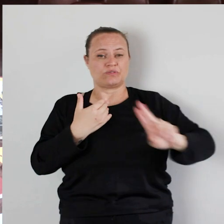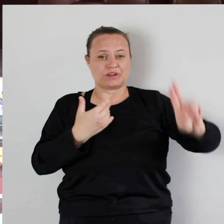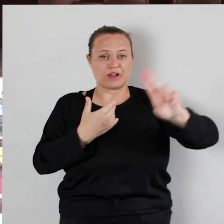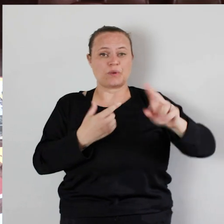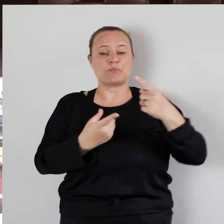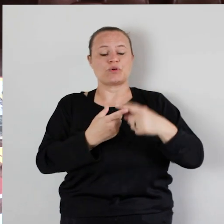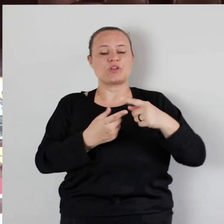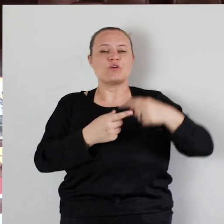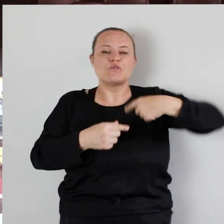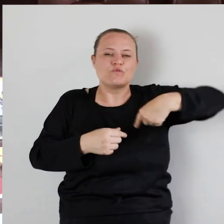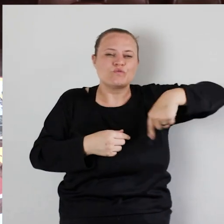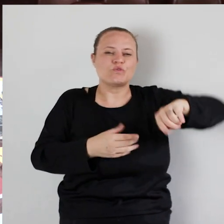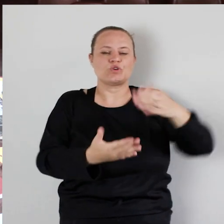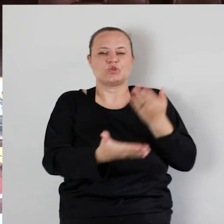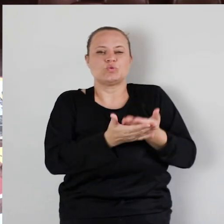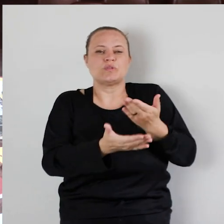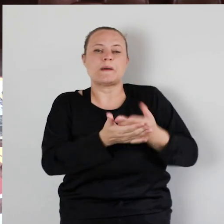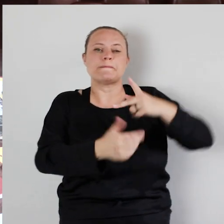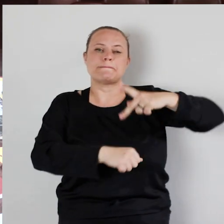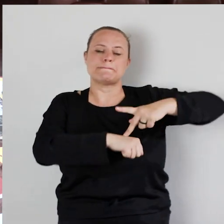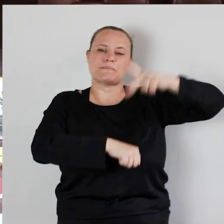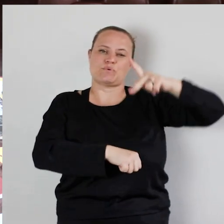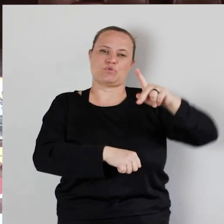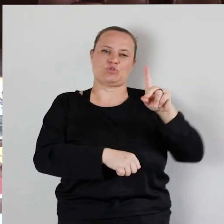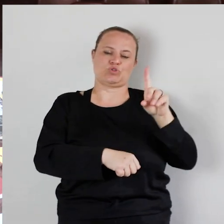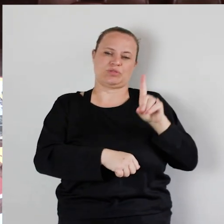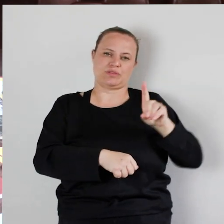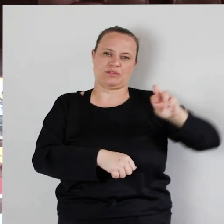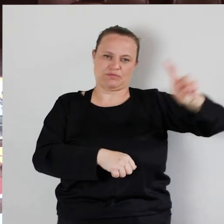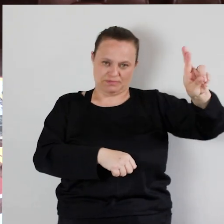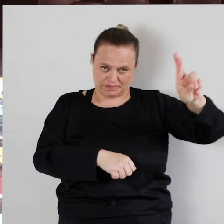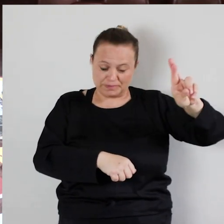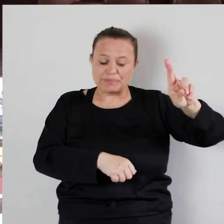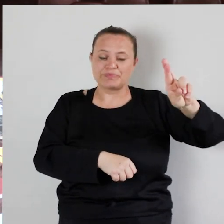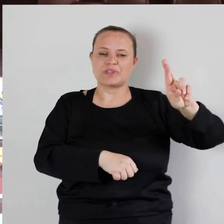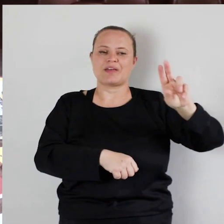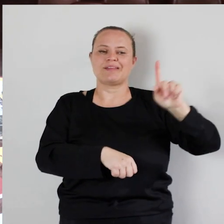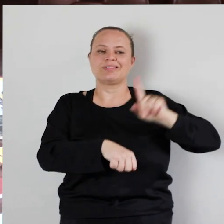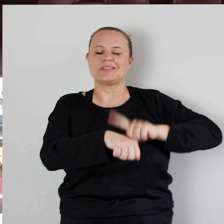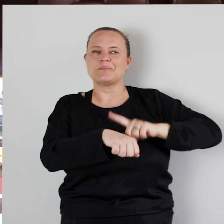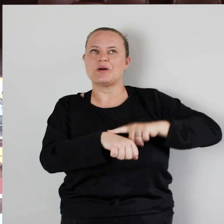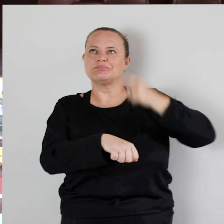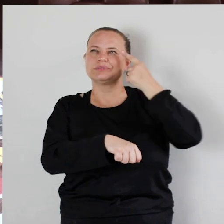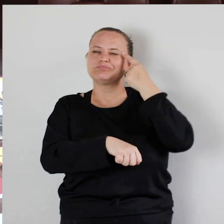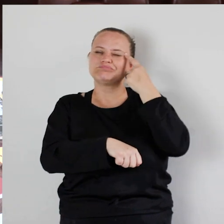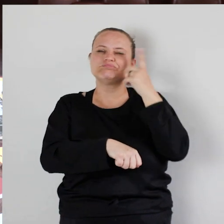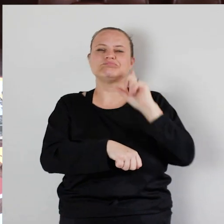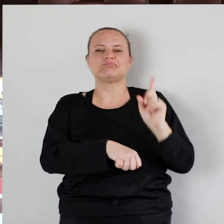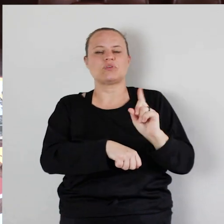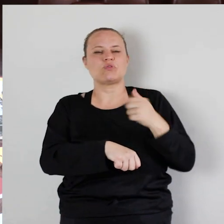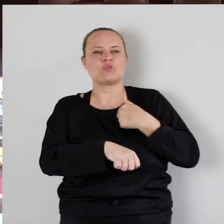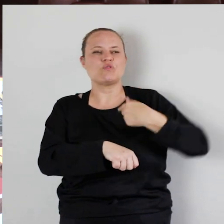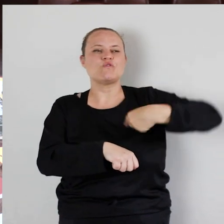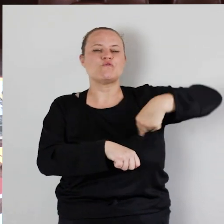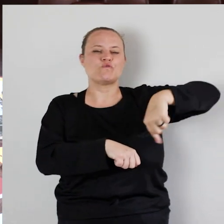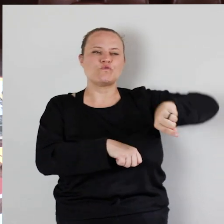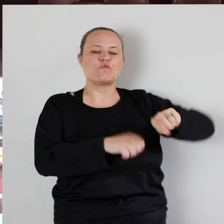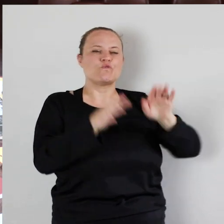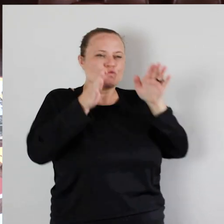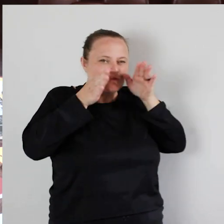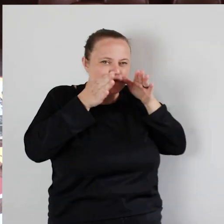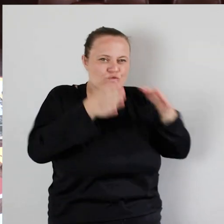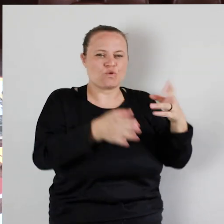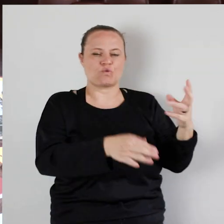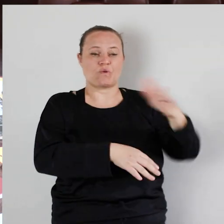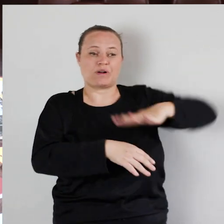da universidade, aí parte para licença capacitação e parte para pós-doutorado, meu segundo. Nesse momento eu